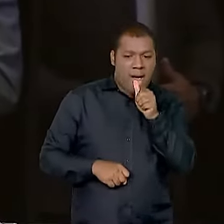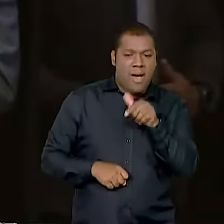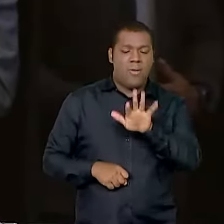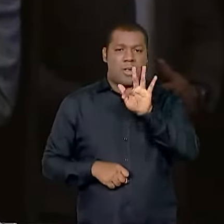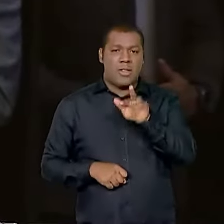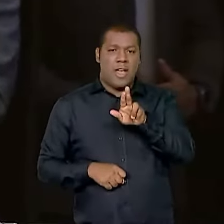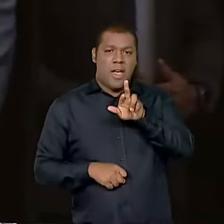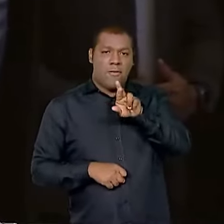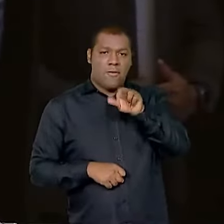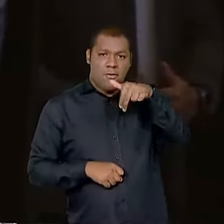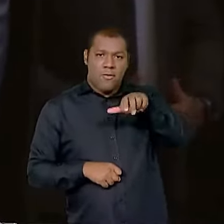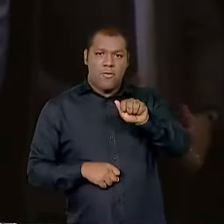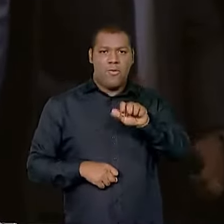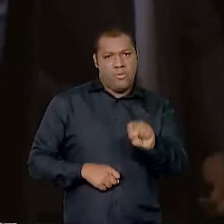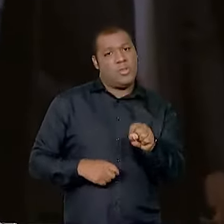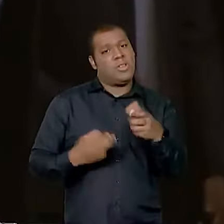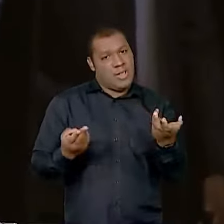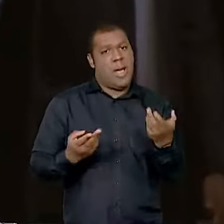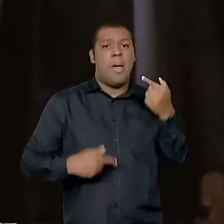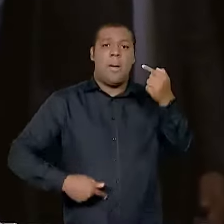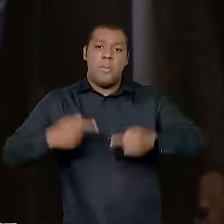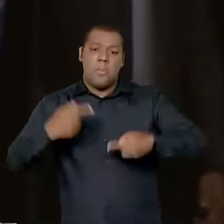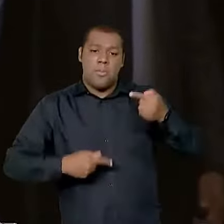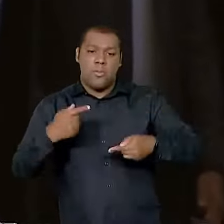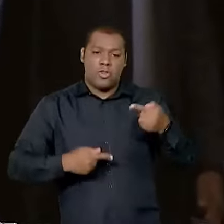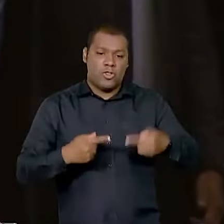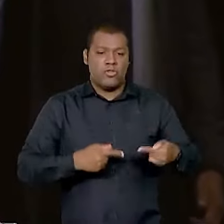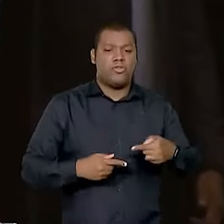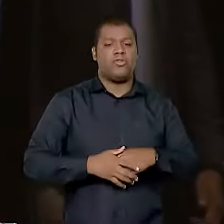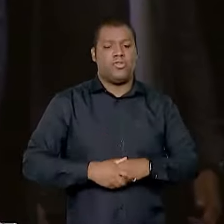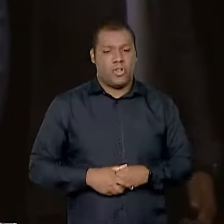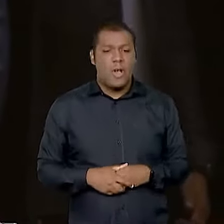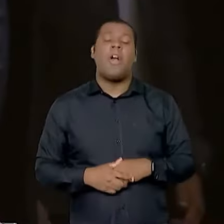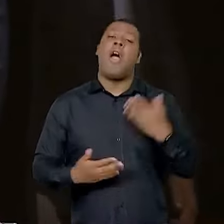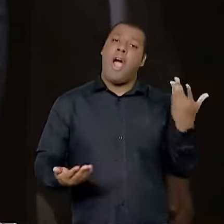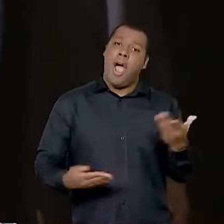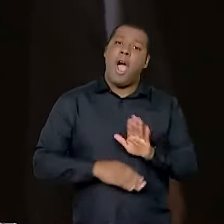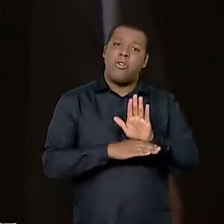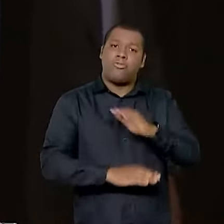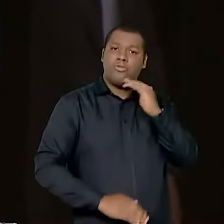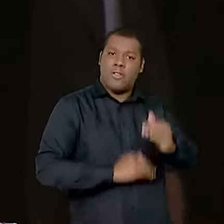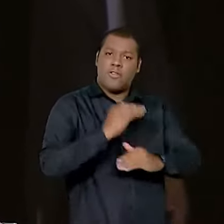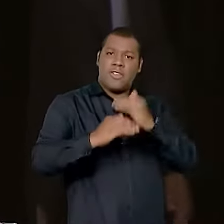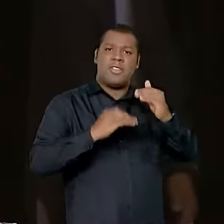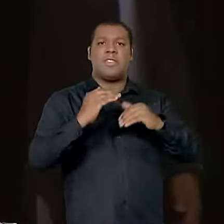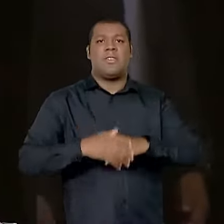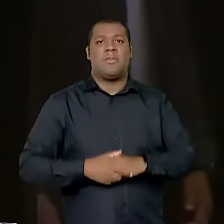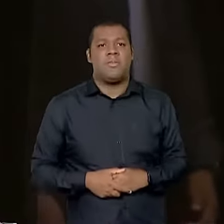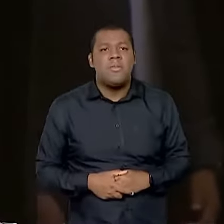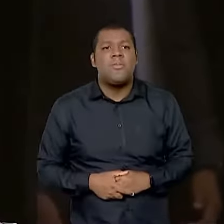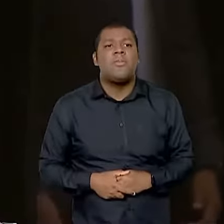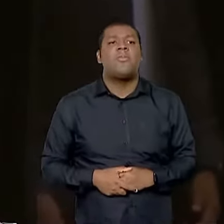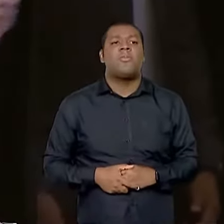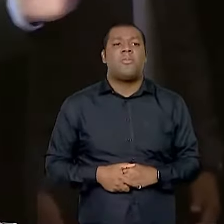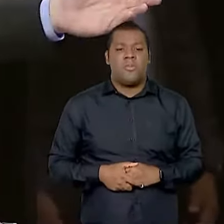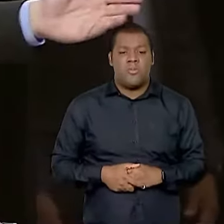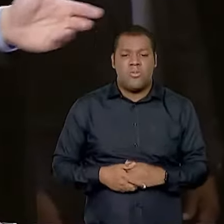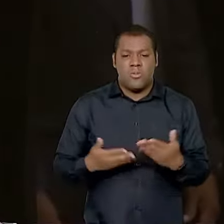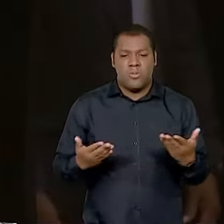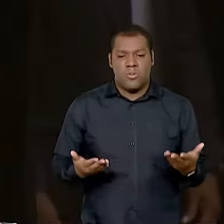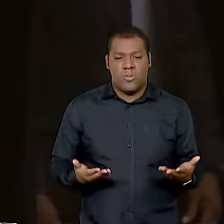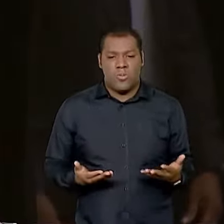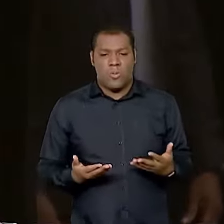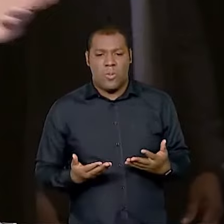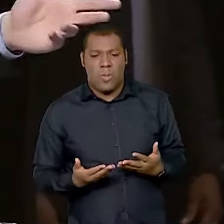do diálogo permanente da política. É através da política que nós estamos avançando nas barragens de água do Norte de Minas, já na